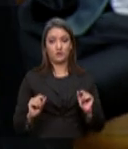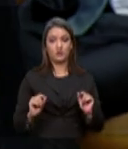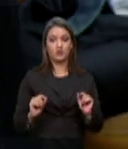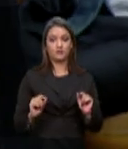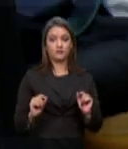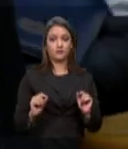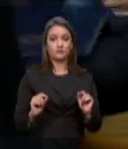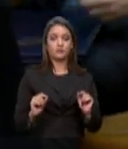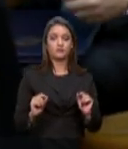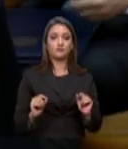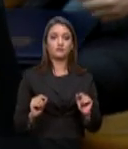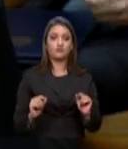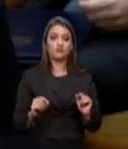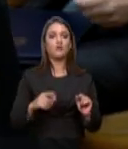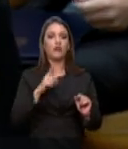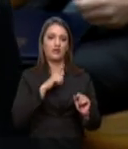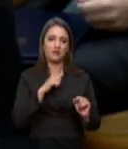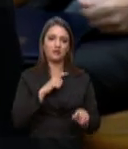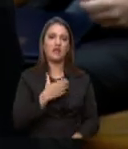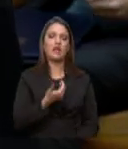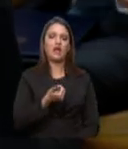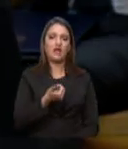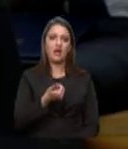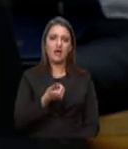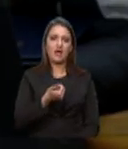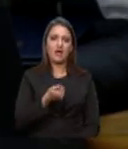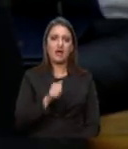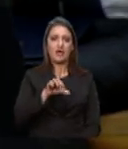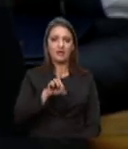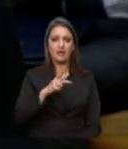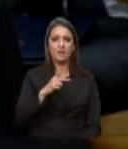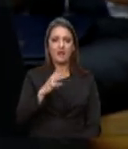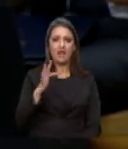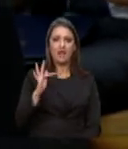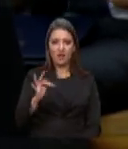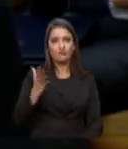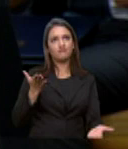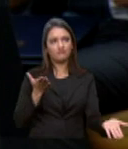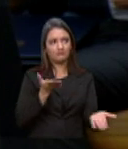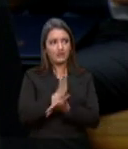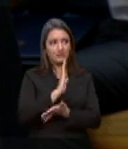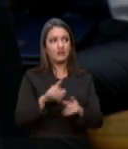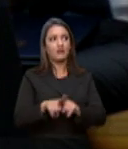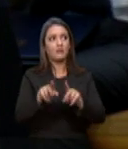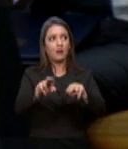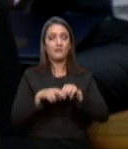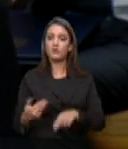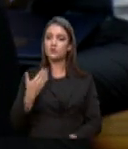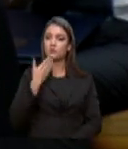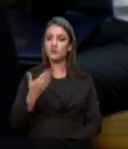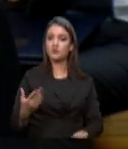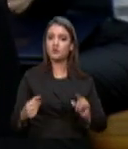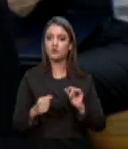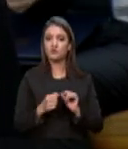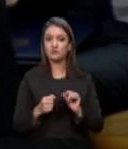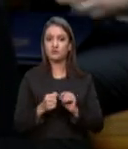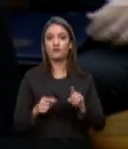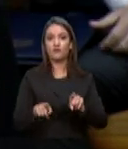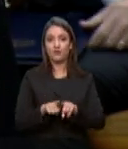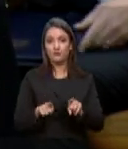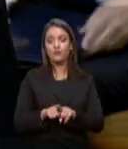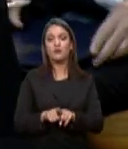requerentes, pedir a procedência dessa arguição de descumprimento do preceito fundamental na linha dos pedidos extensivamente,